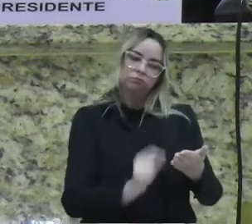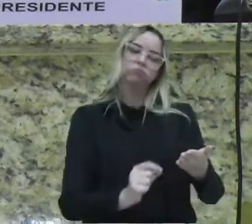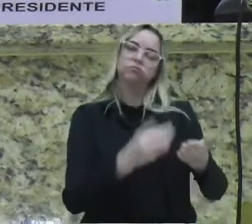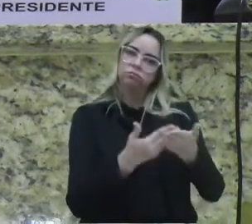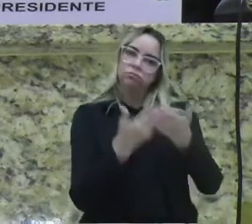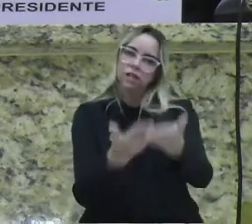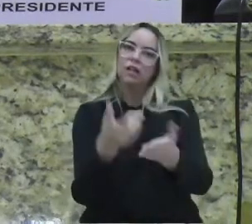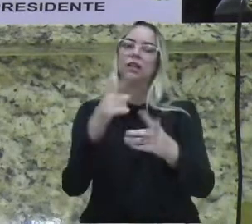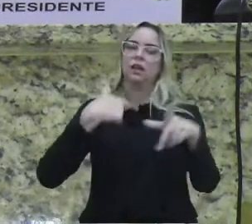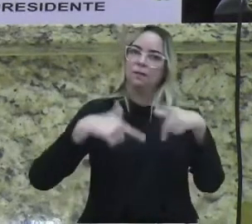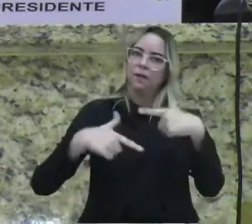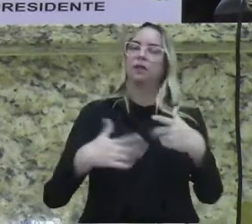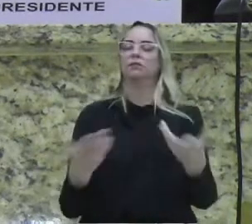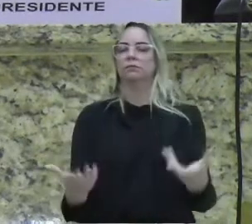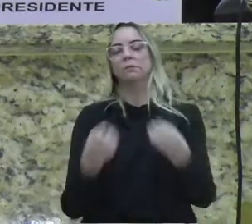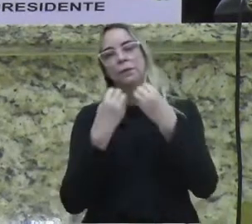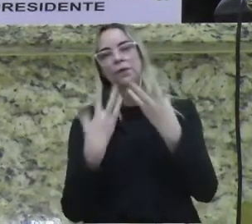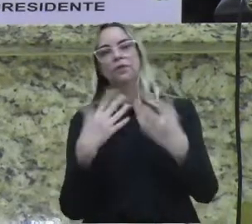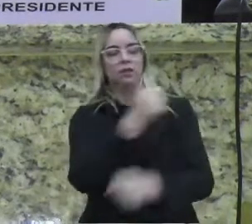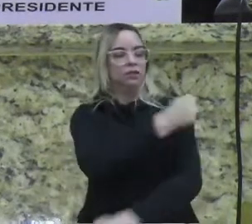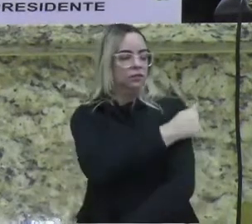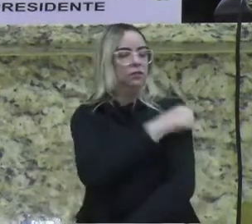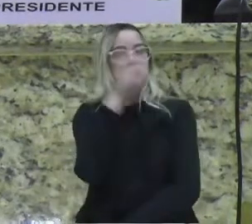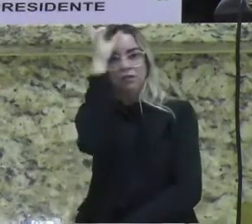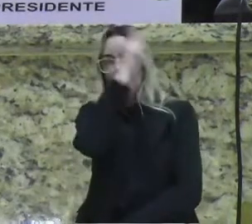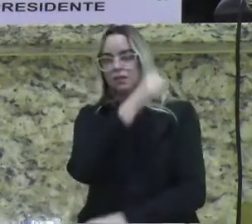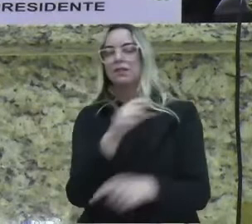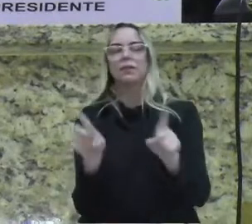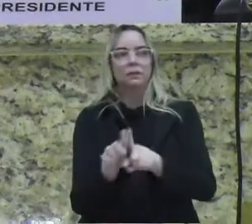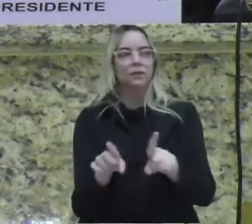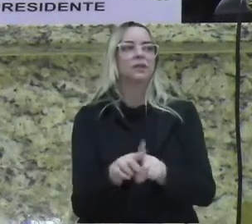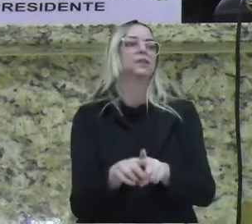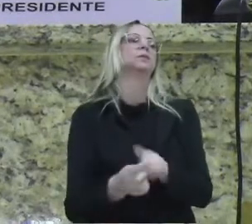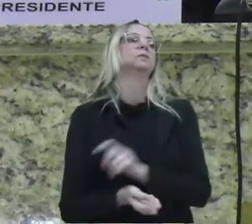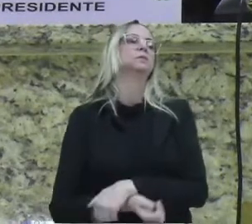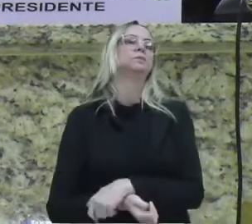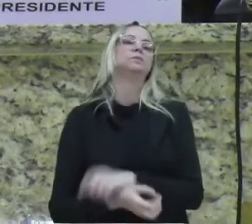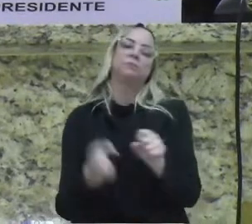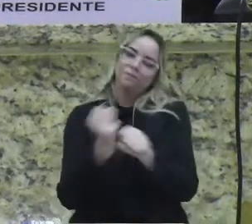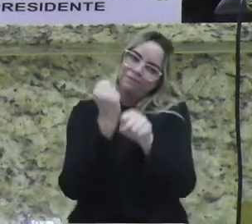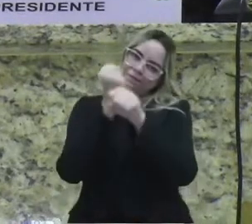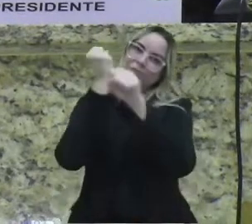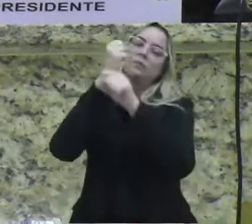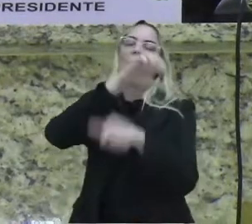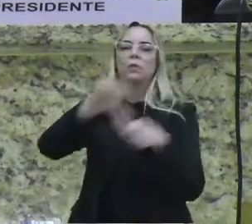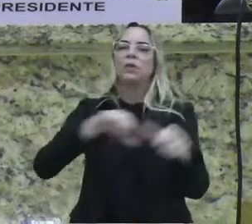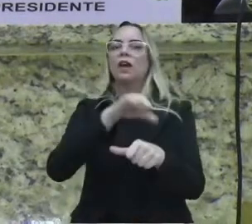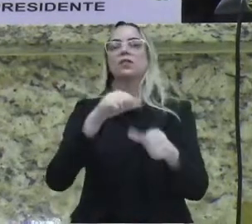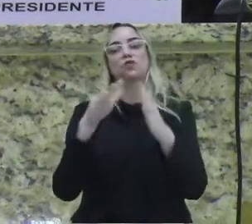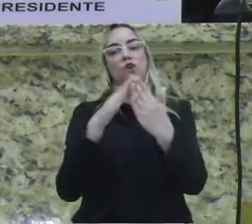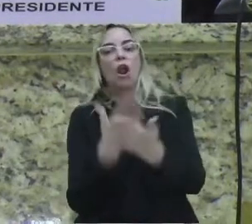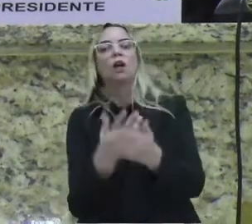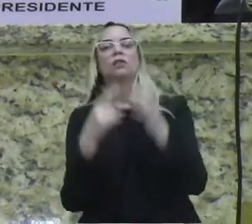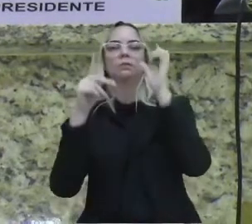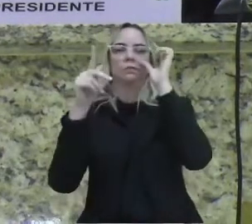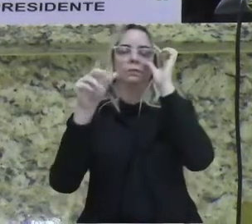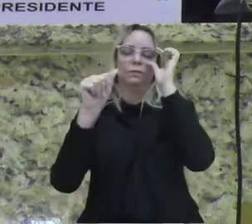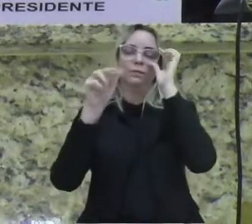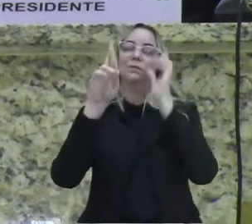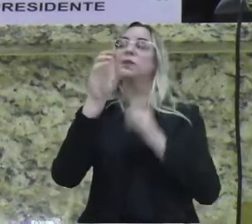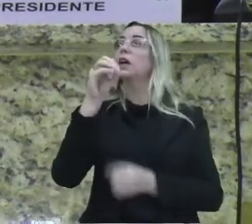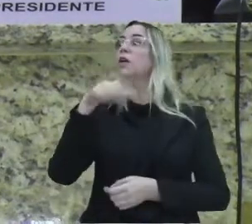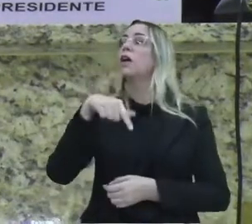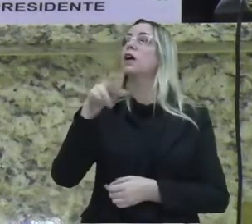para o profissional trabalhar e para o estudante. Então, iniciamos com a reforma da escola paroquial, pretendemos terminar a